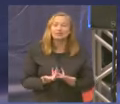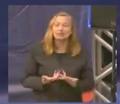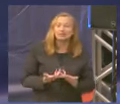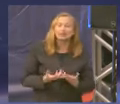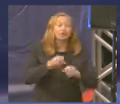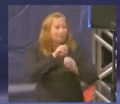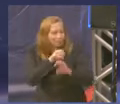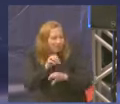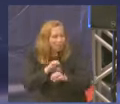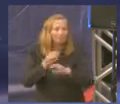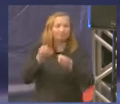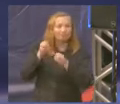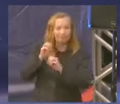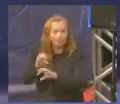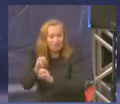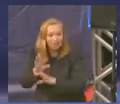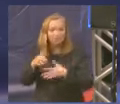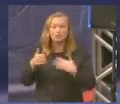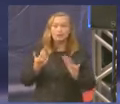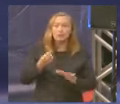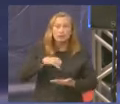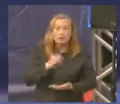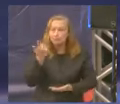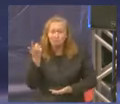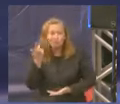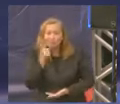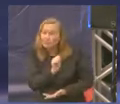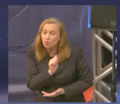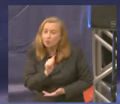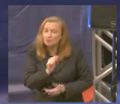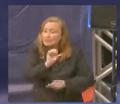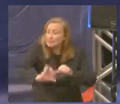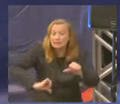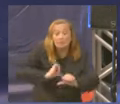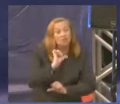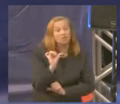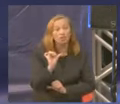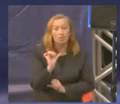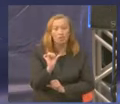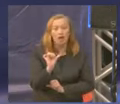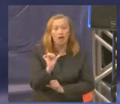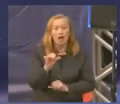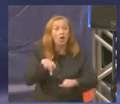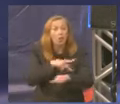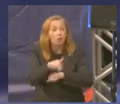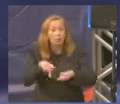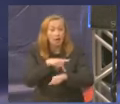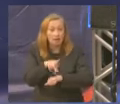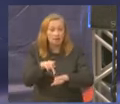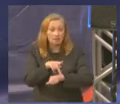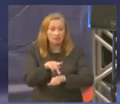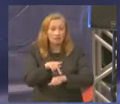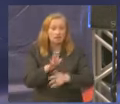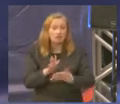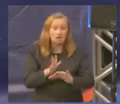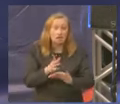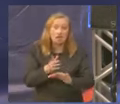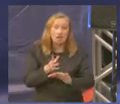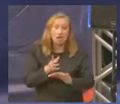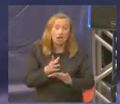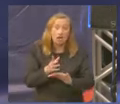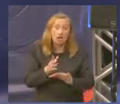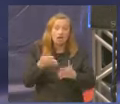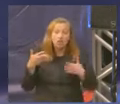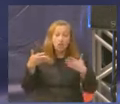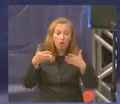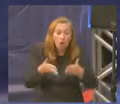e educação. Se a gente não conseguir transformar o nosso país num país